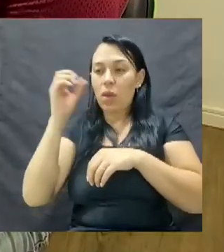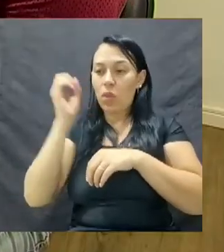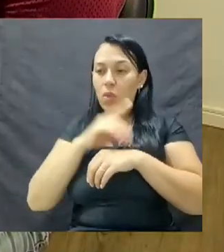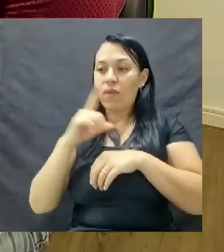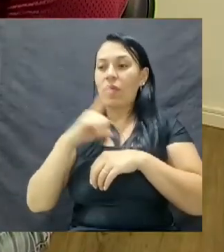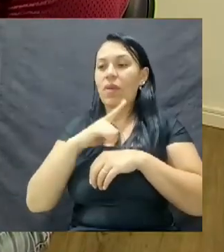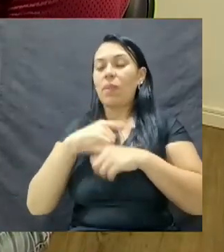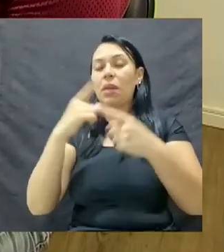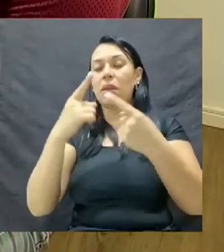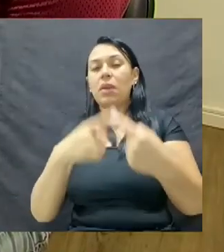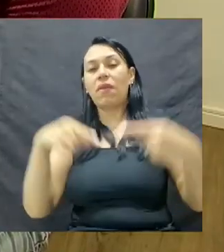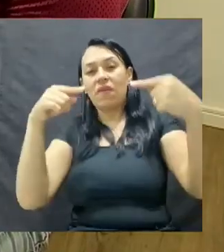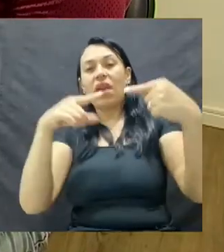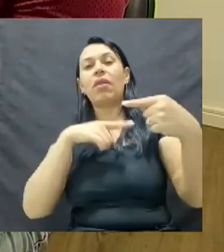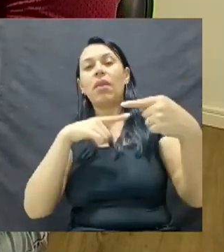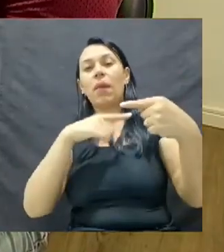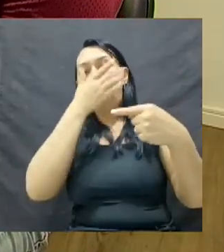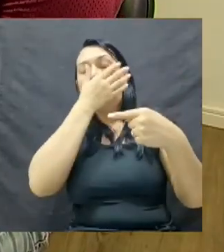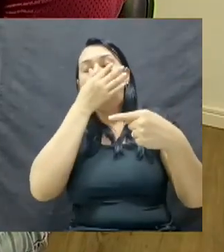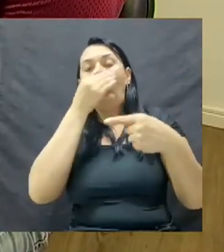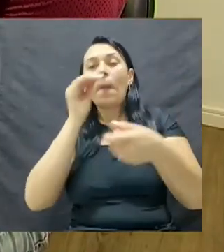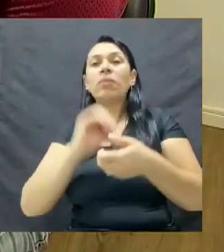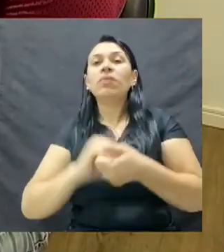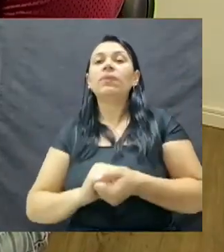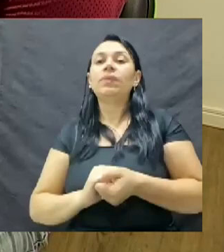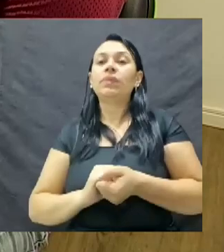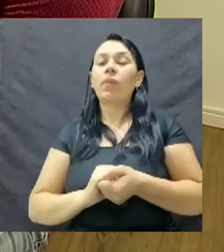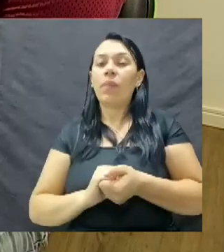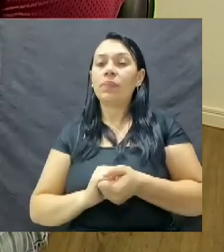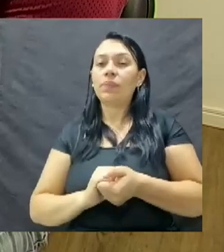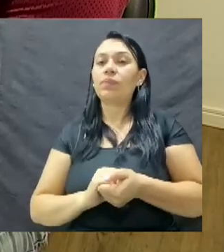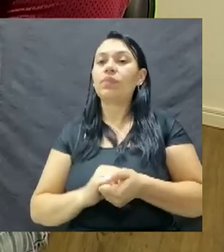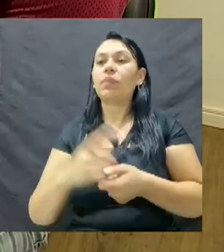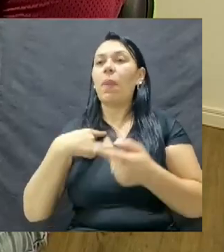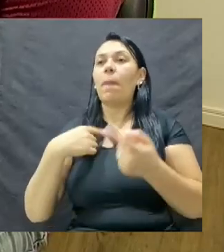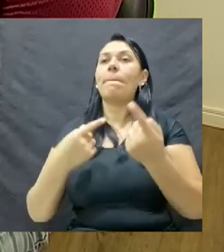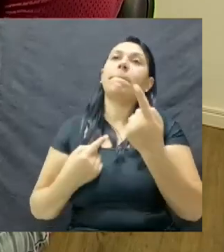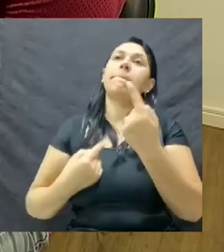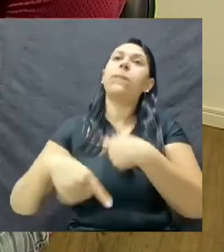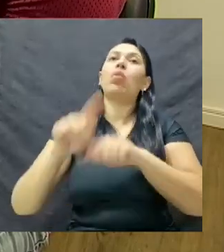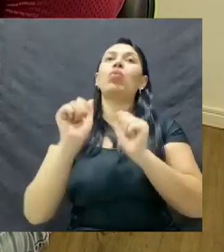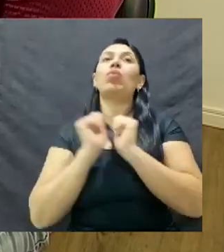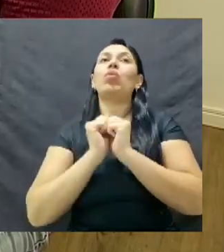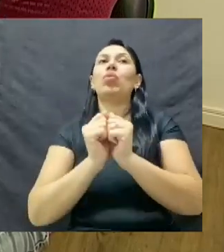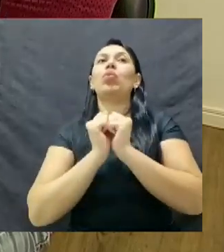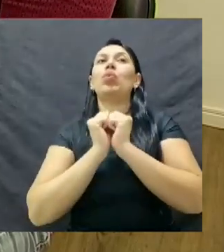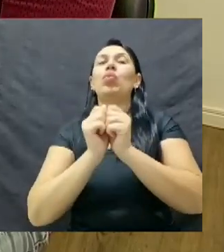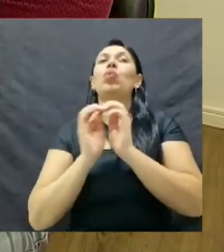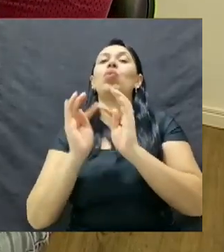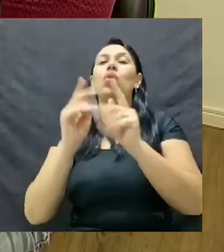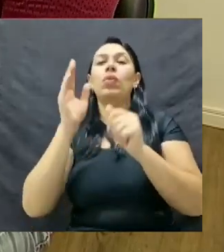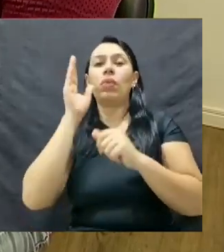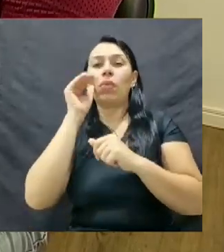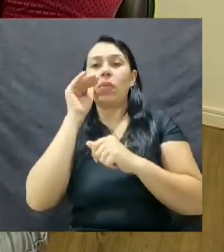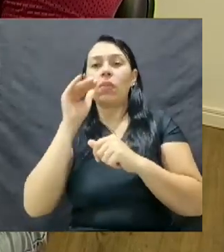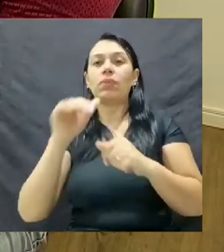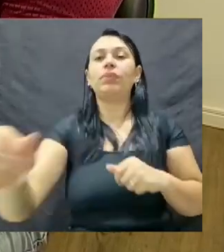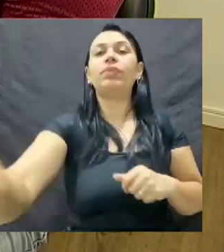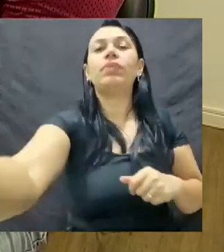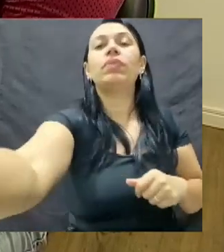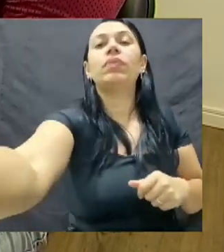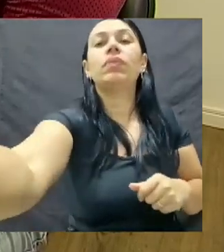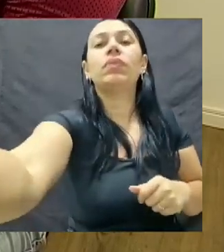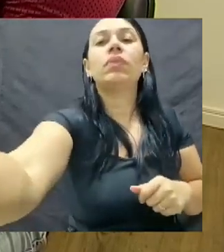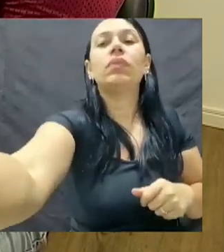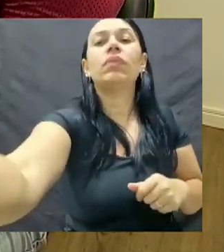para você superar junto com todos os servidores da Câmara. E vocês dois trabalham muito em conjunto,